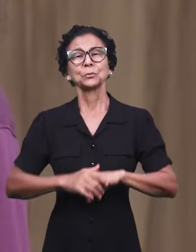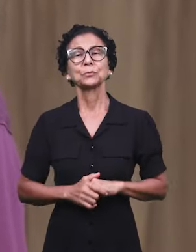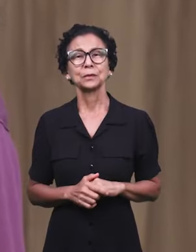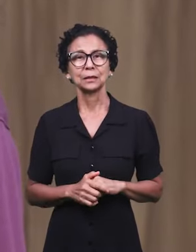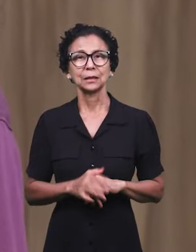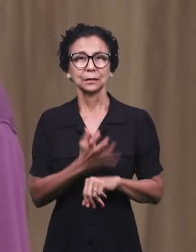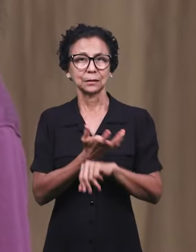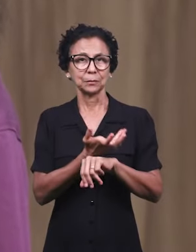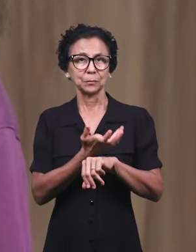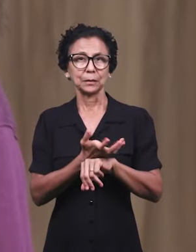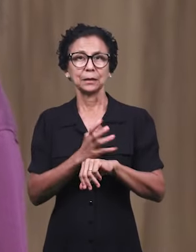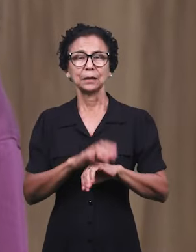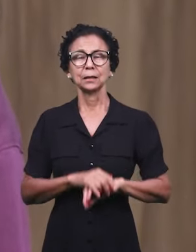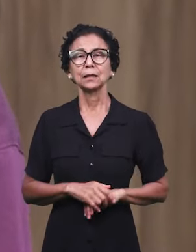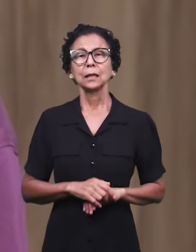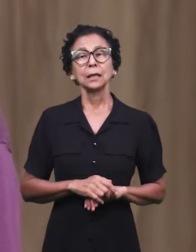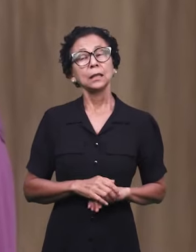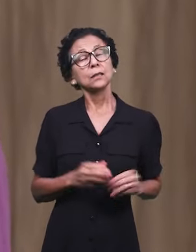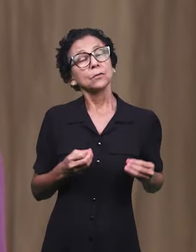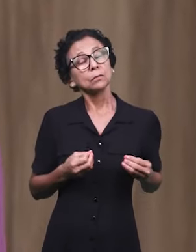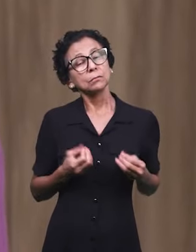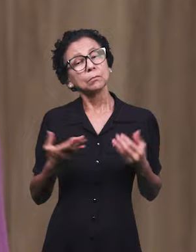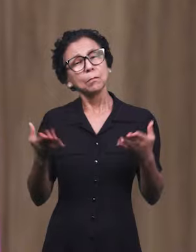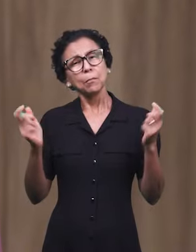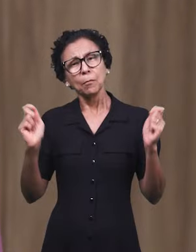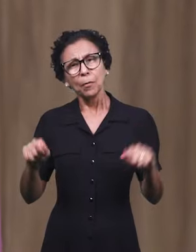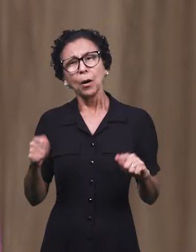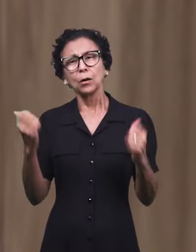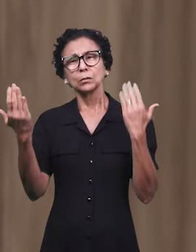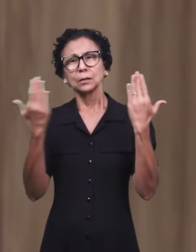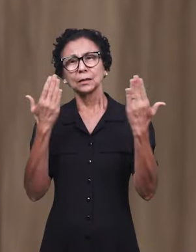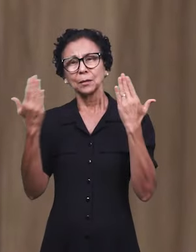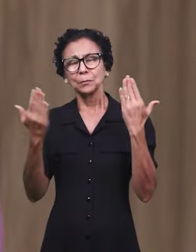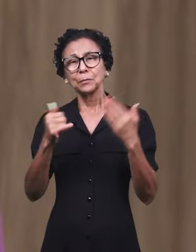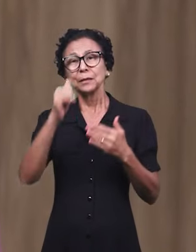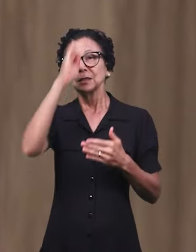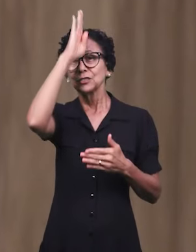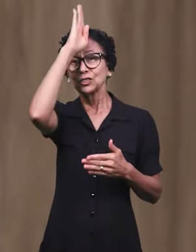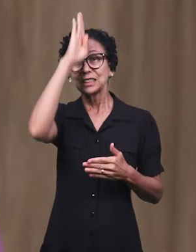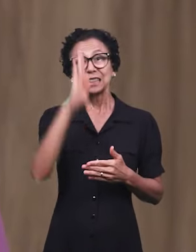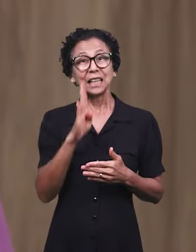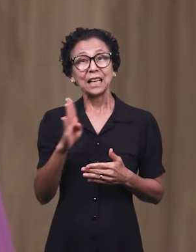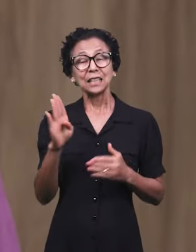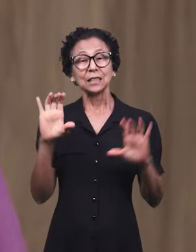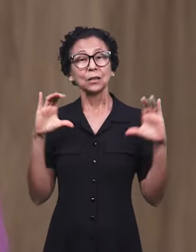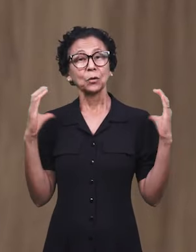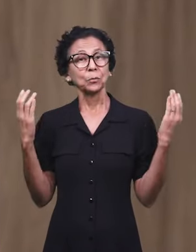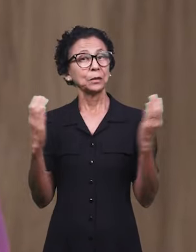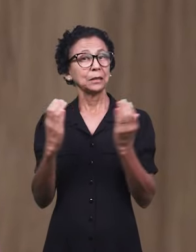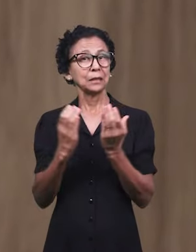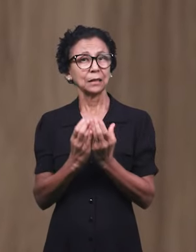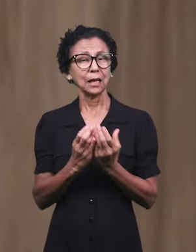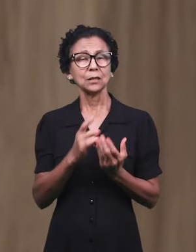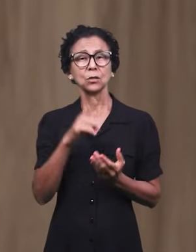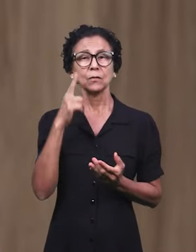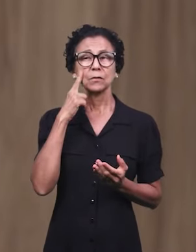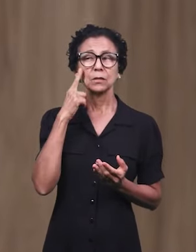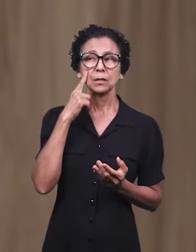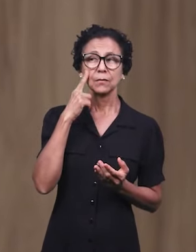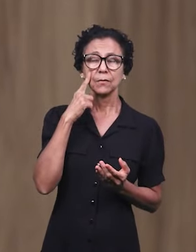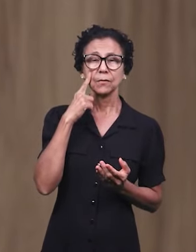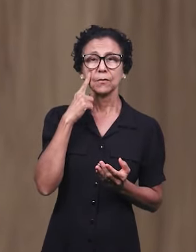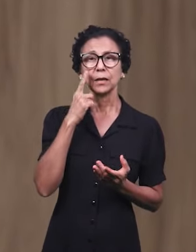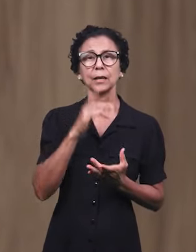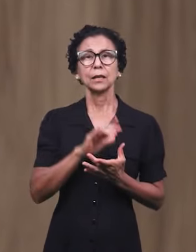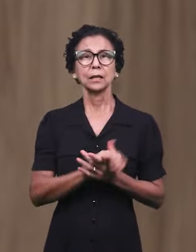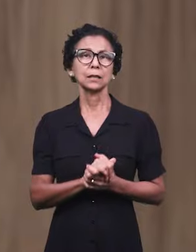estágio, eles vão ofertar, né, terapias gratuitas para a comunidade. Então, ali é só você se inscrever, procurar a faculdade